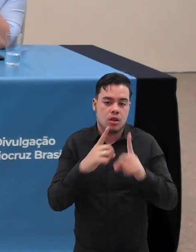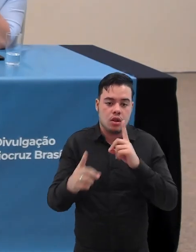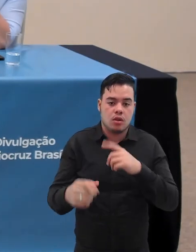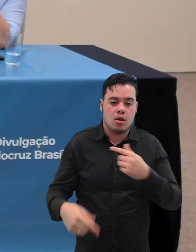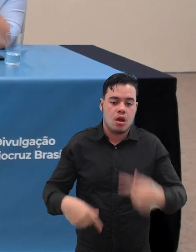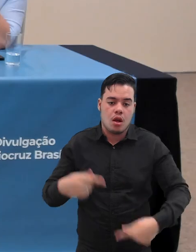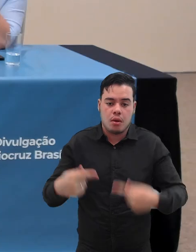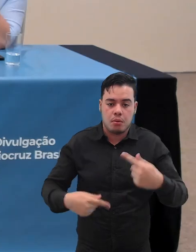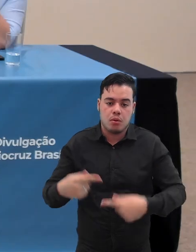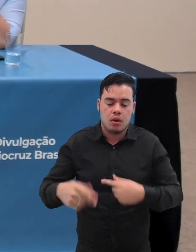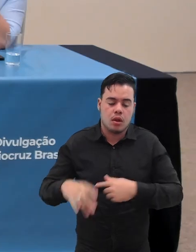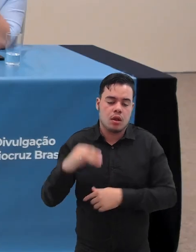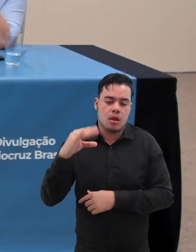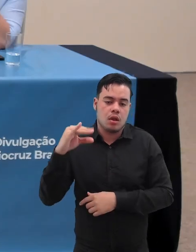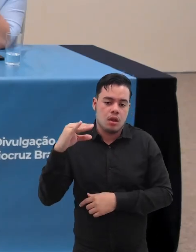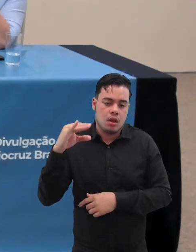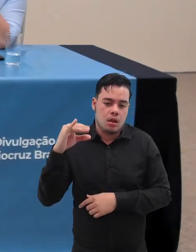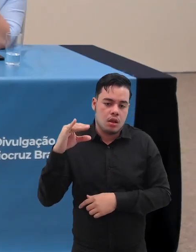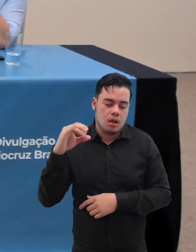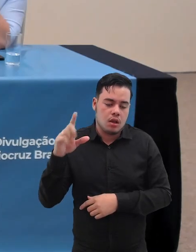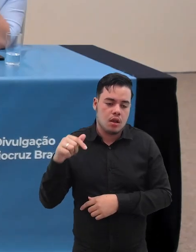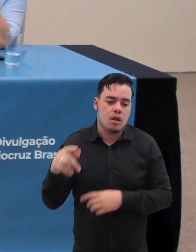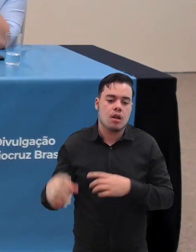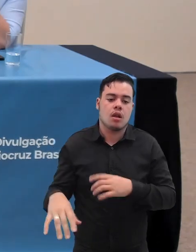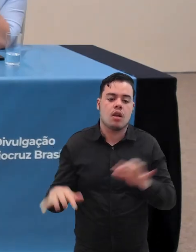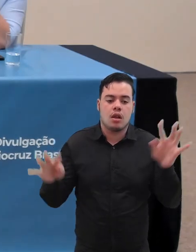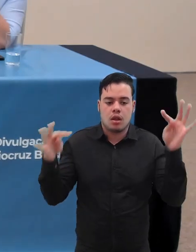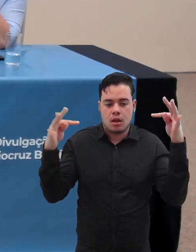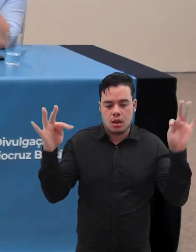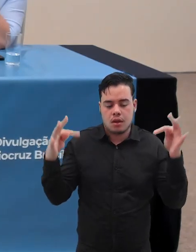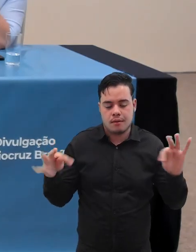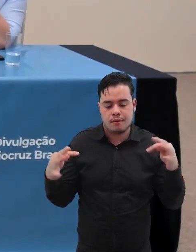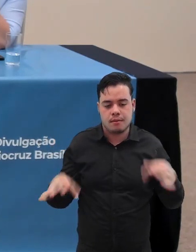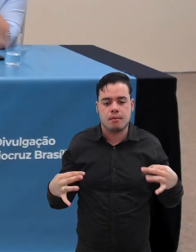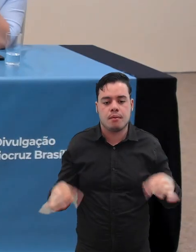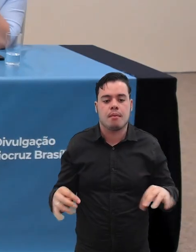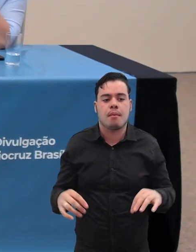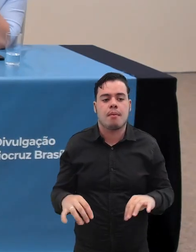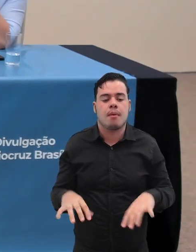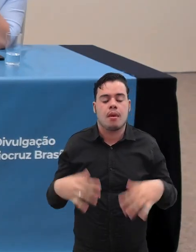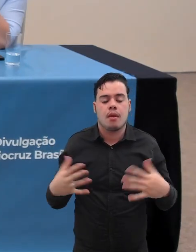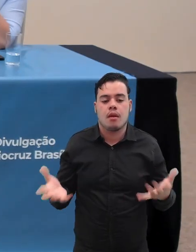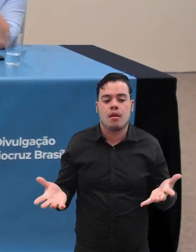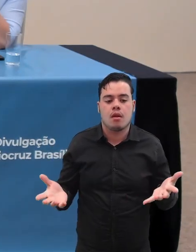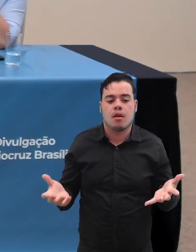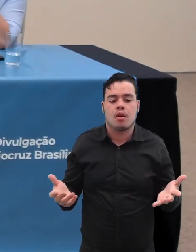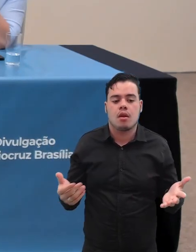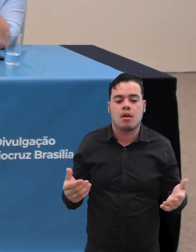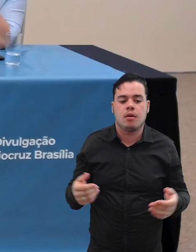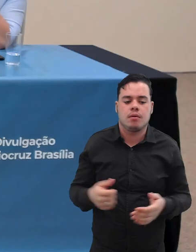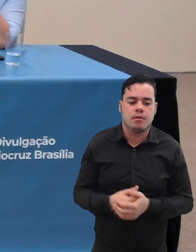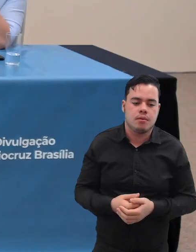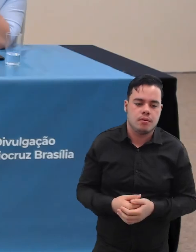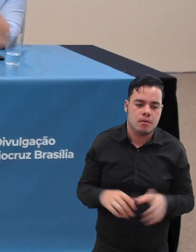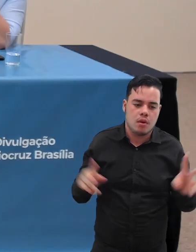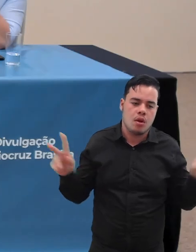ciência e tecnologia e a política de educação para o monitoramento do programa. Em relação ao